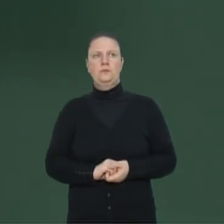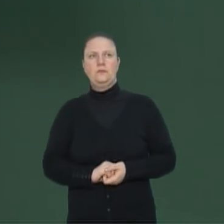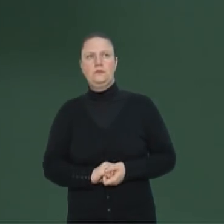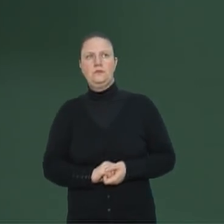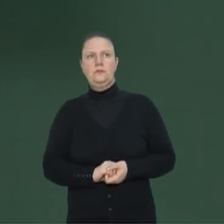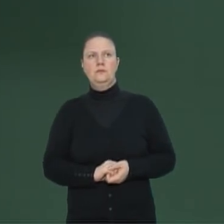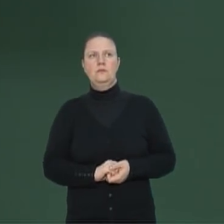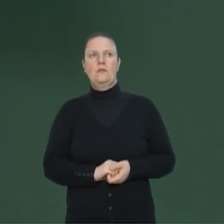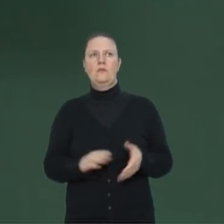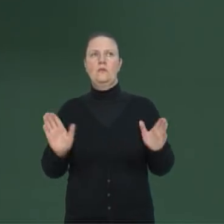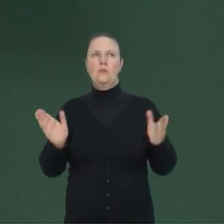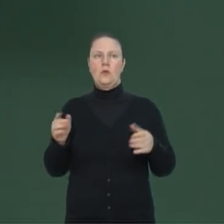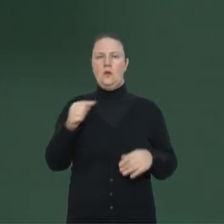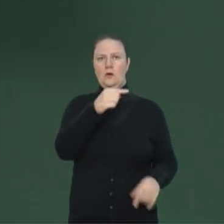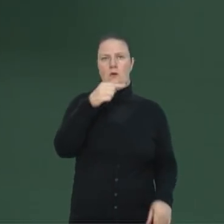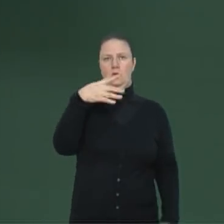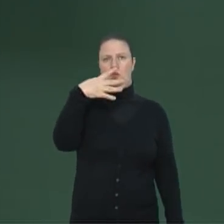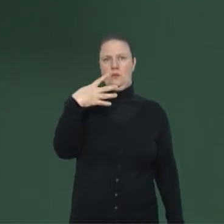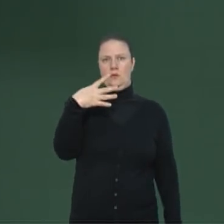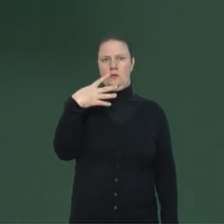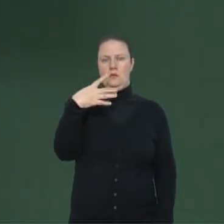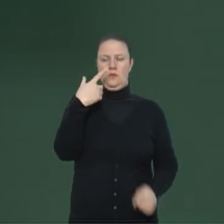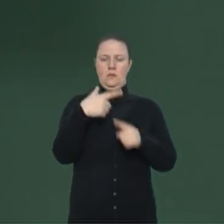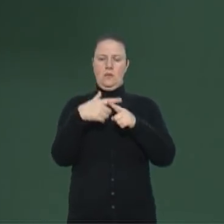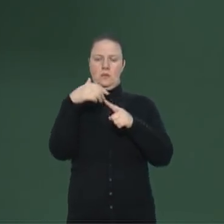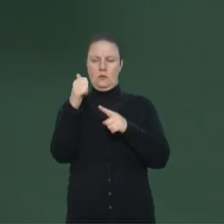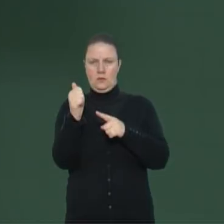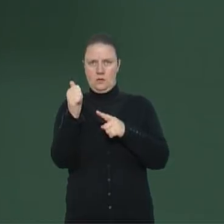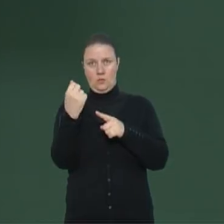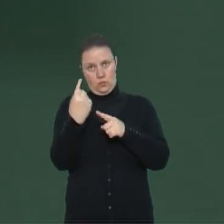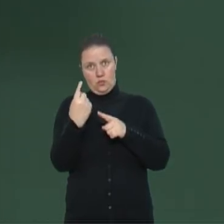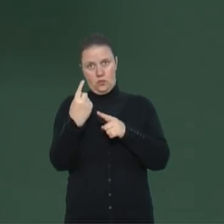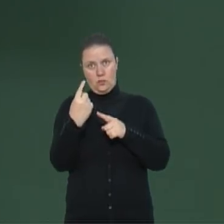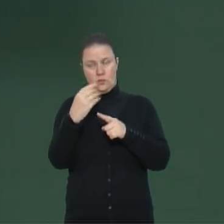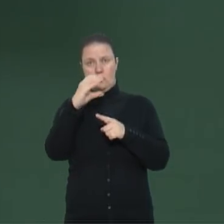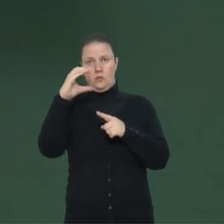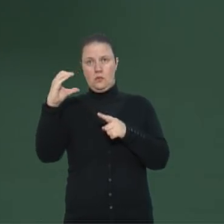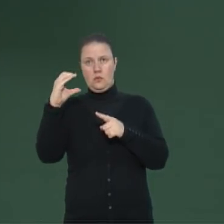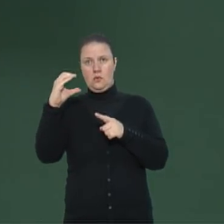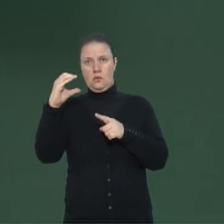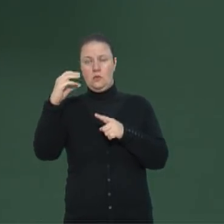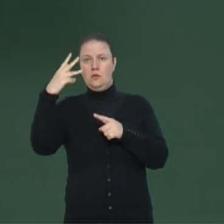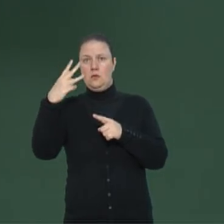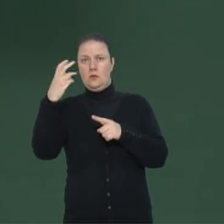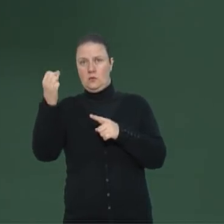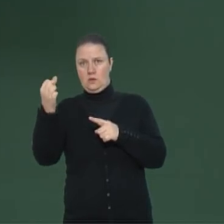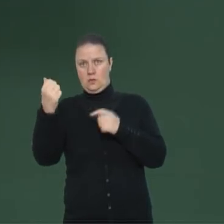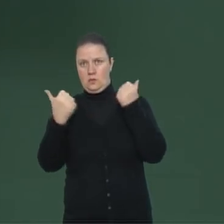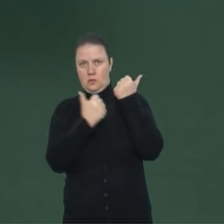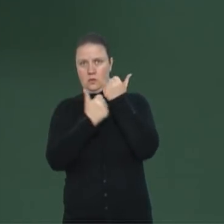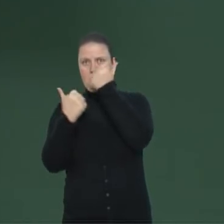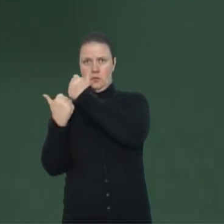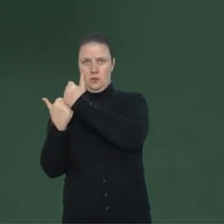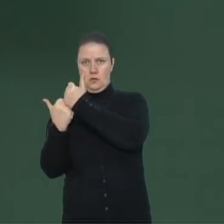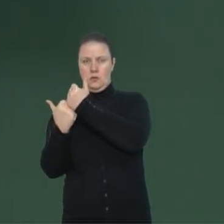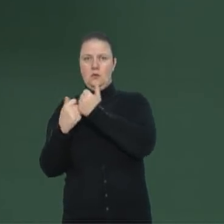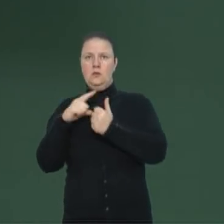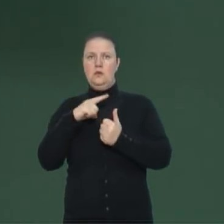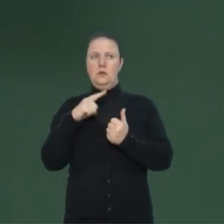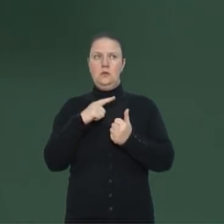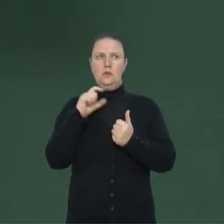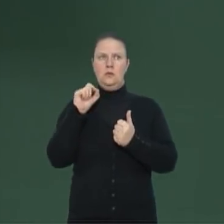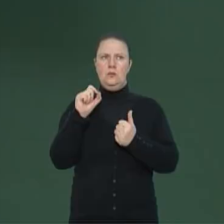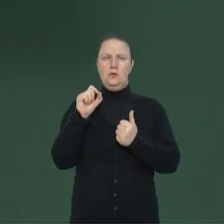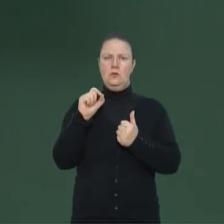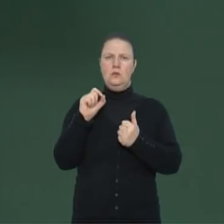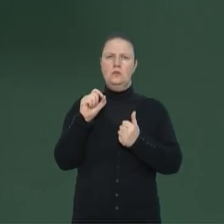Menos 4 vezes o valor do a, o a vale 1, vezes o valor do c, o c vale 36. E aqui eu tenho um produto notável,